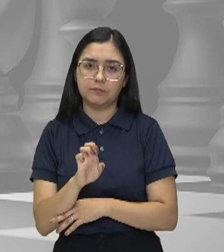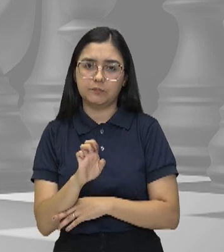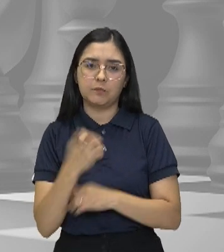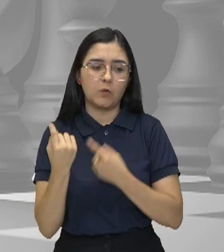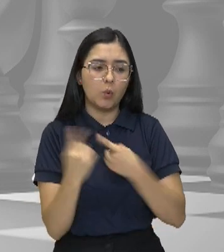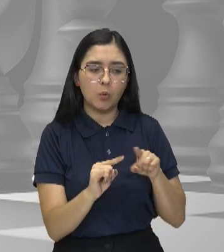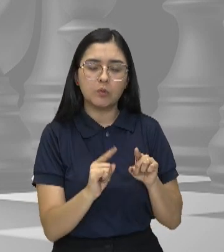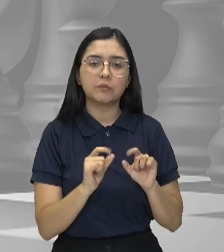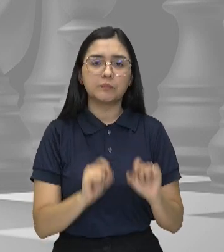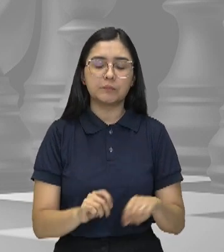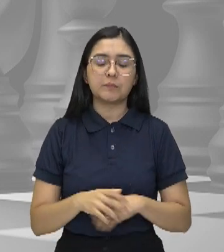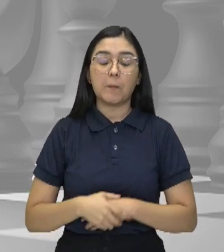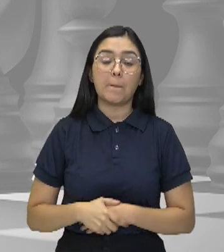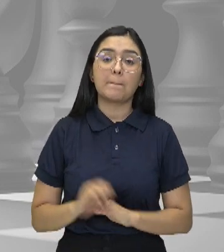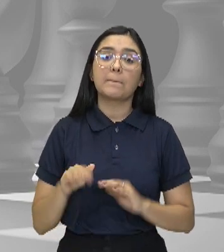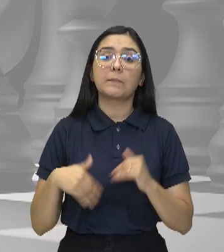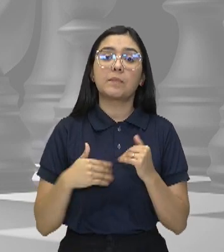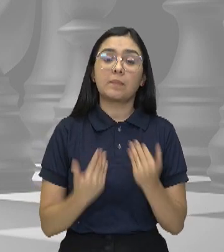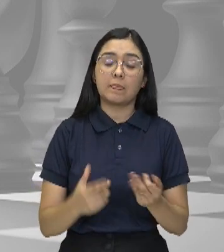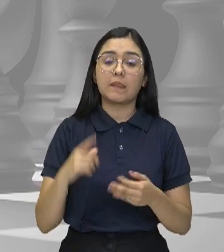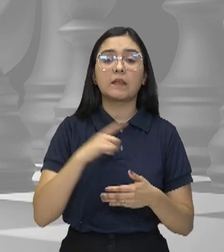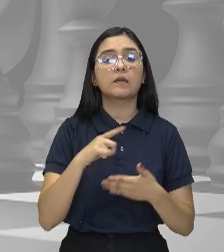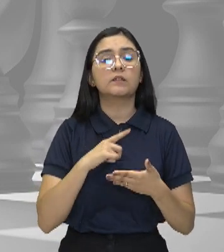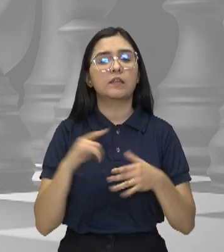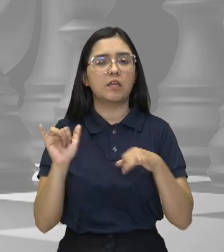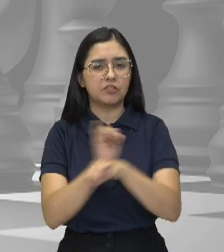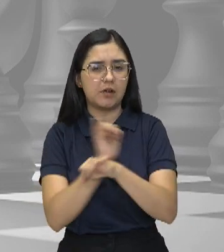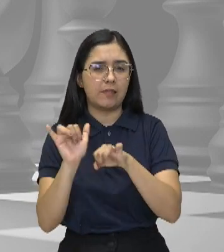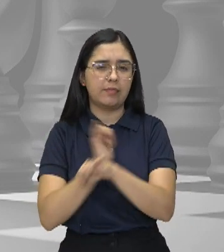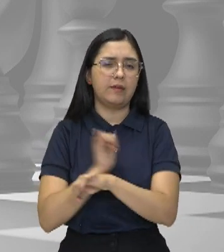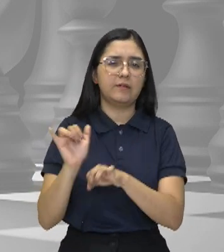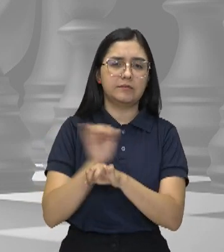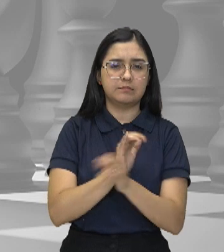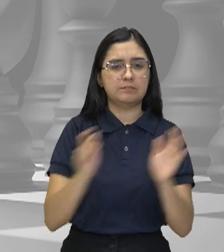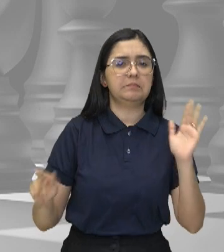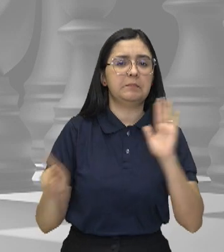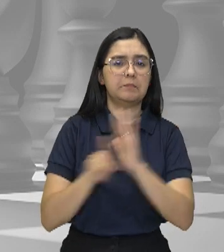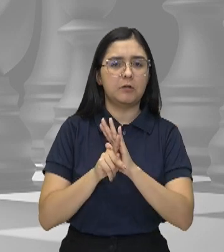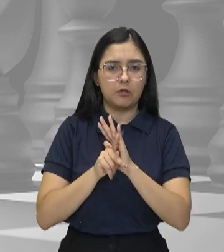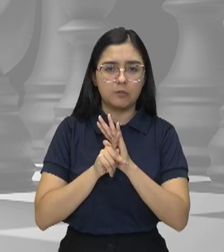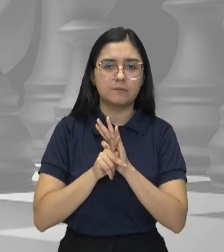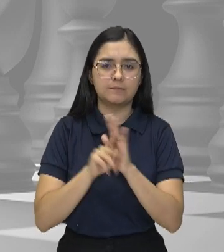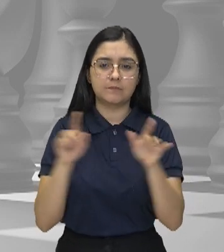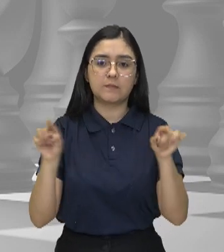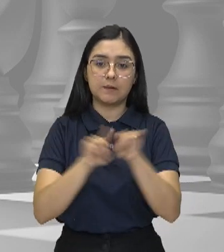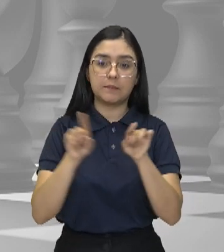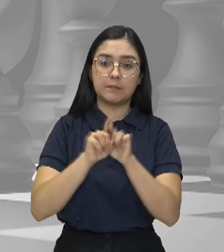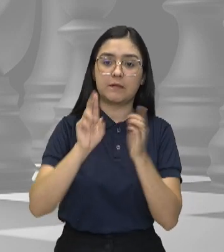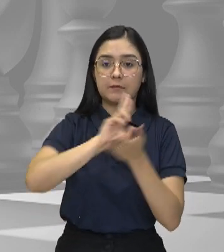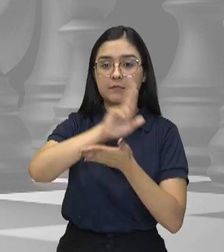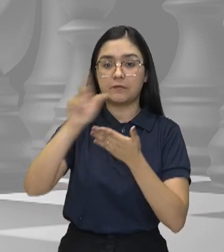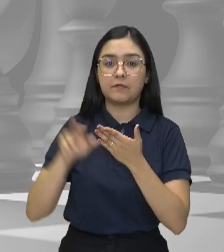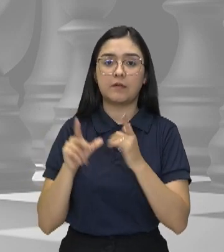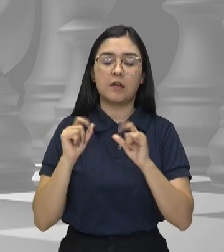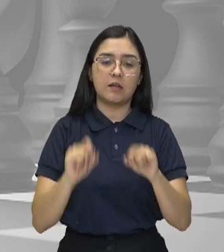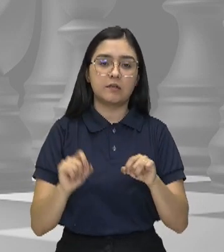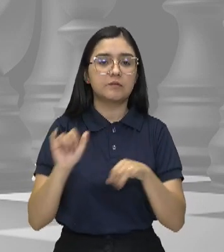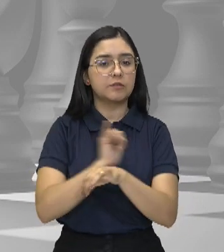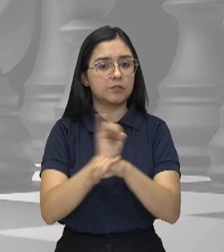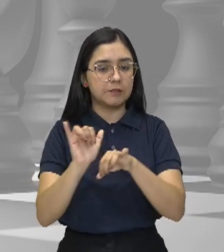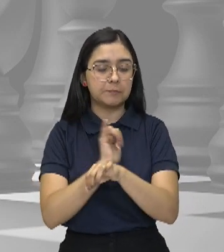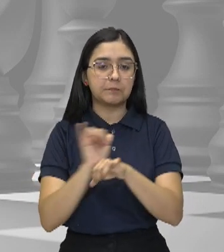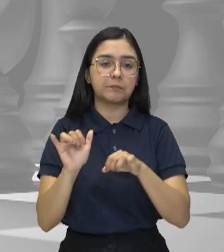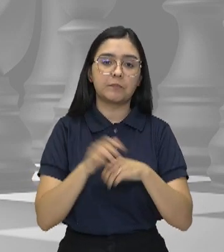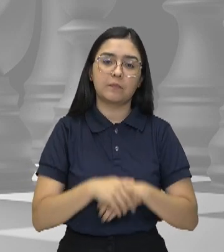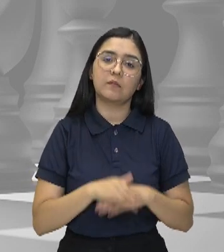adversário. Então, existem jogadas especiais para isso, existem vários tipos de jogadas diferentes, e